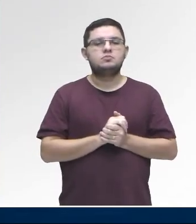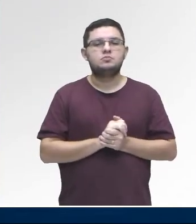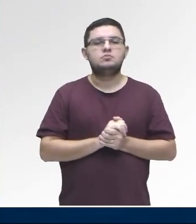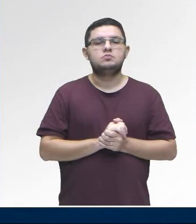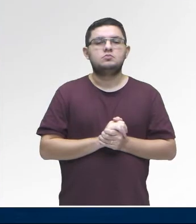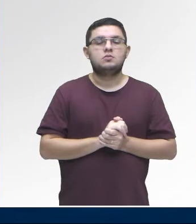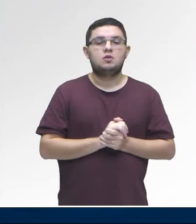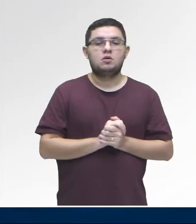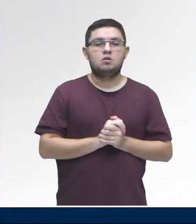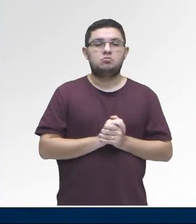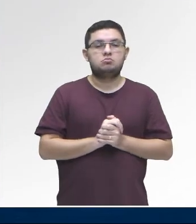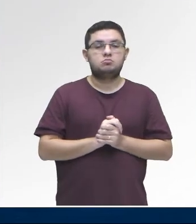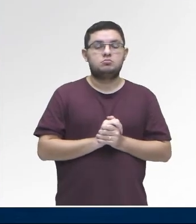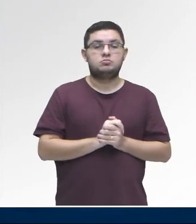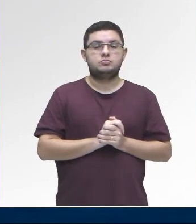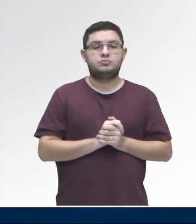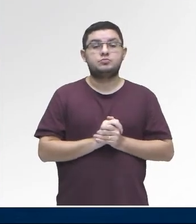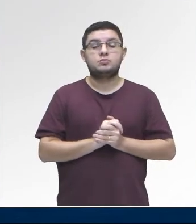Ela é falsa.